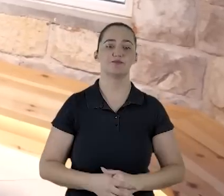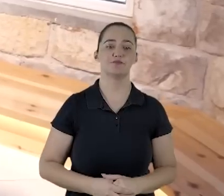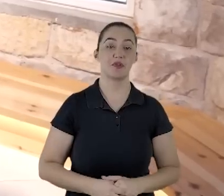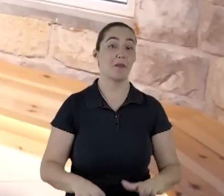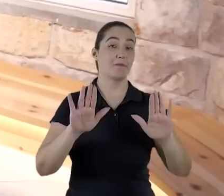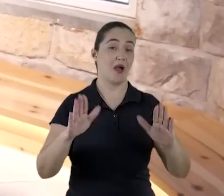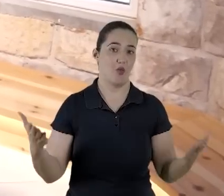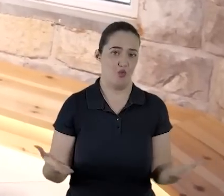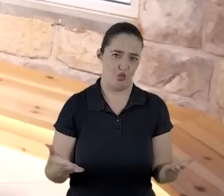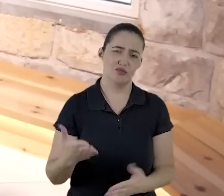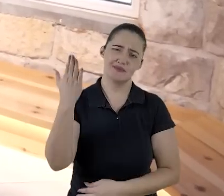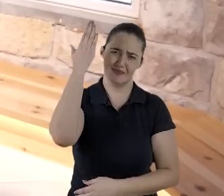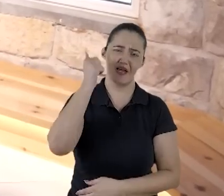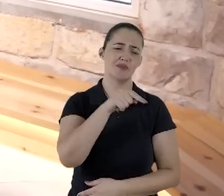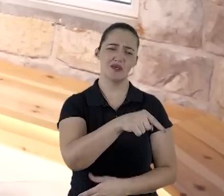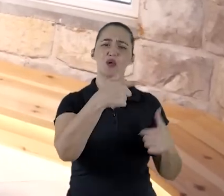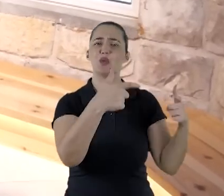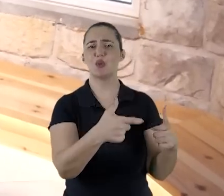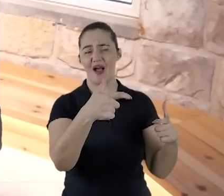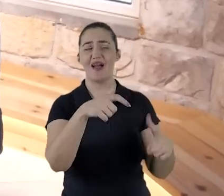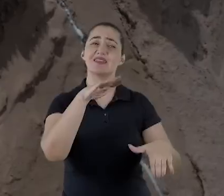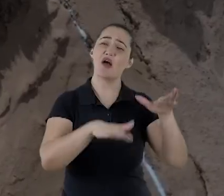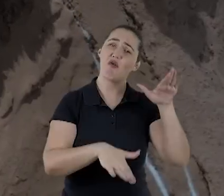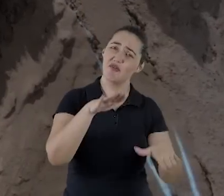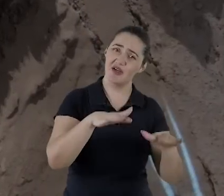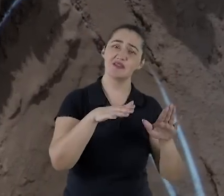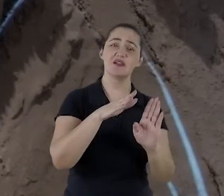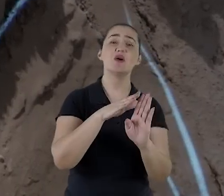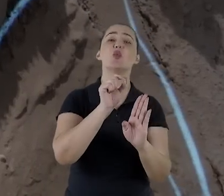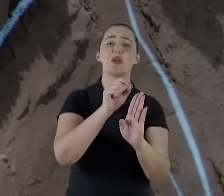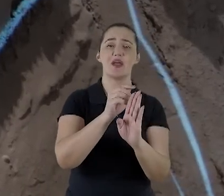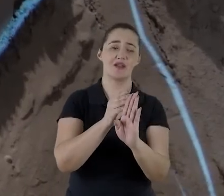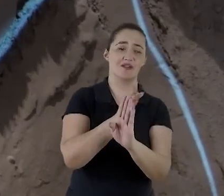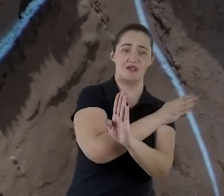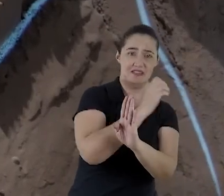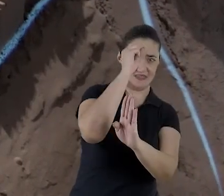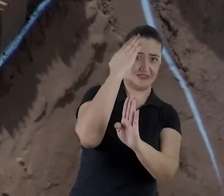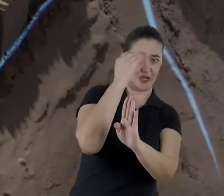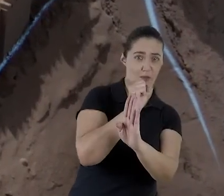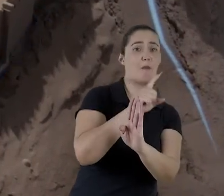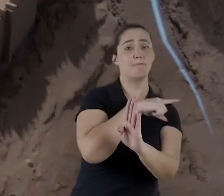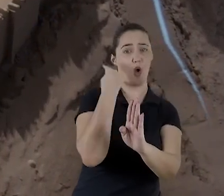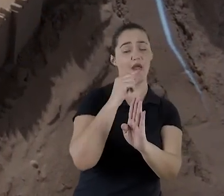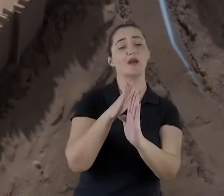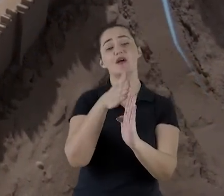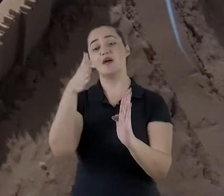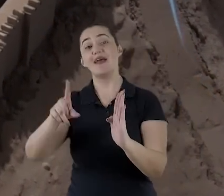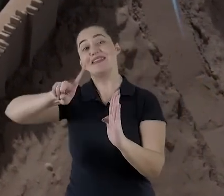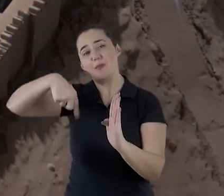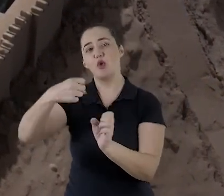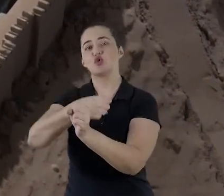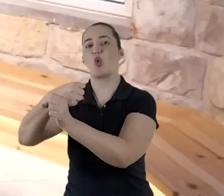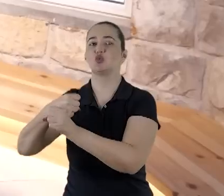cavalos da cavalariça de Salomão. Mas hoje sabe-se que esse lugar provavelmente é posterior à época de